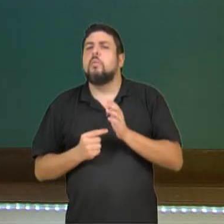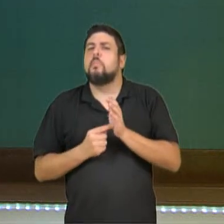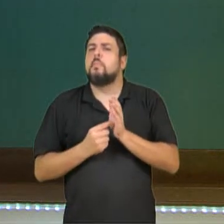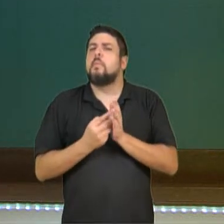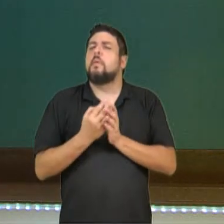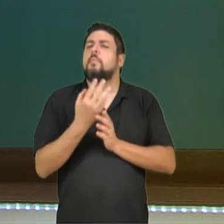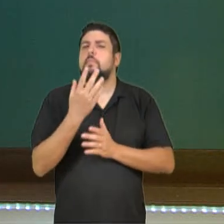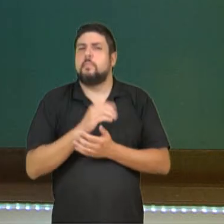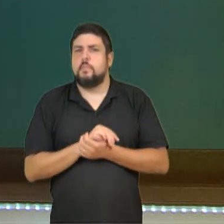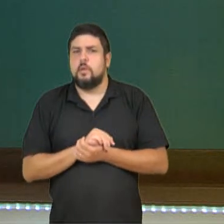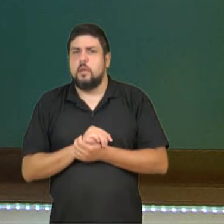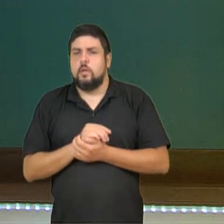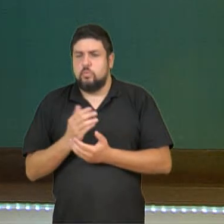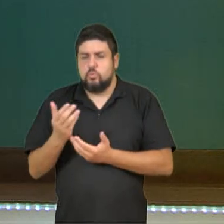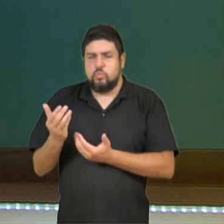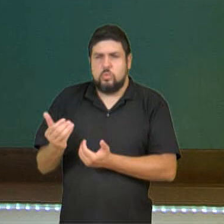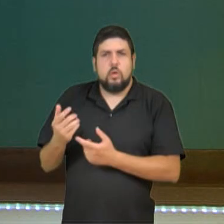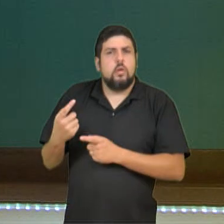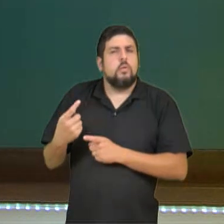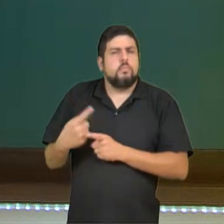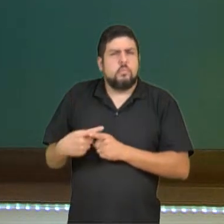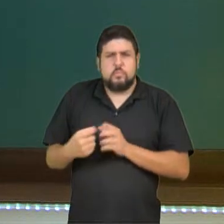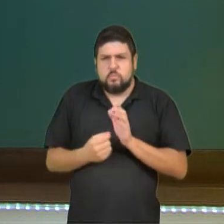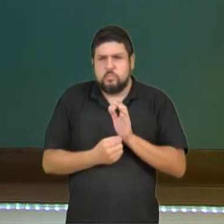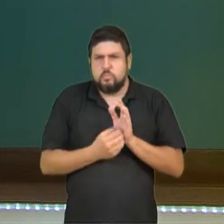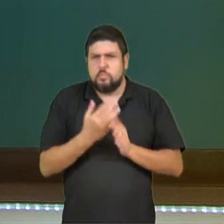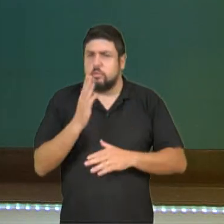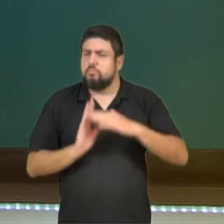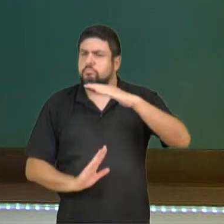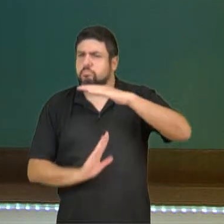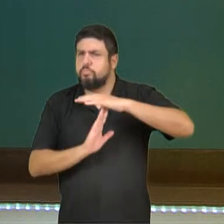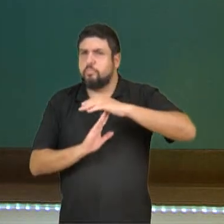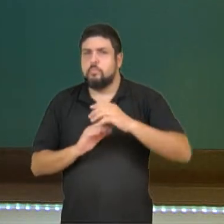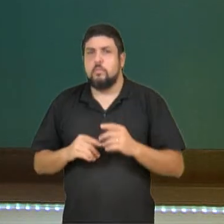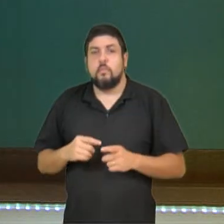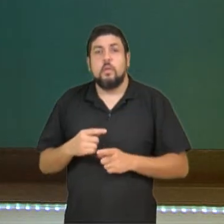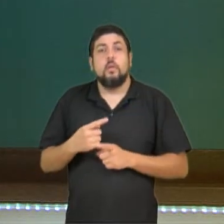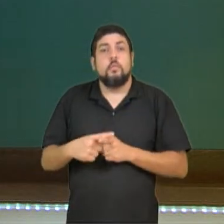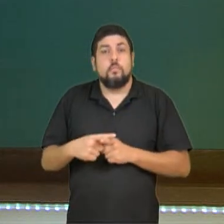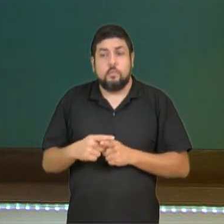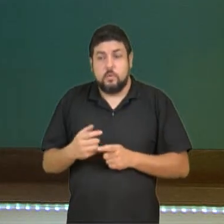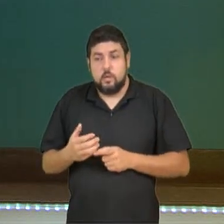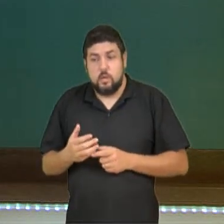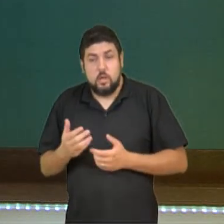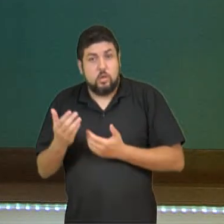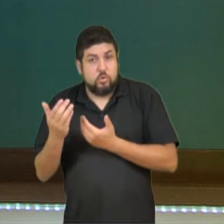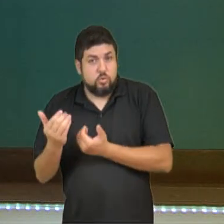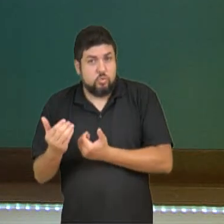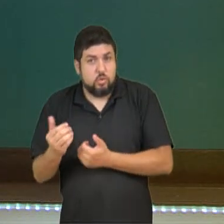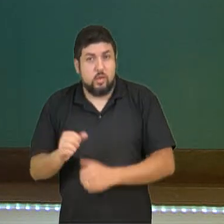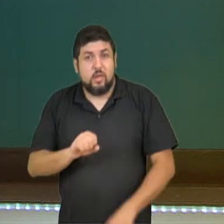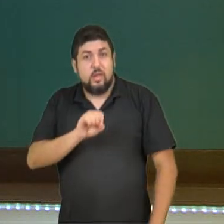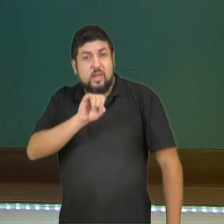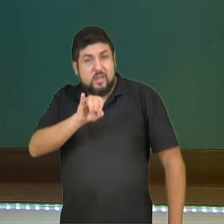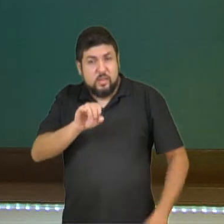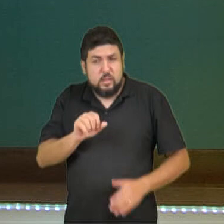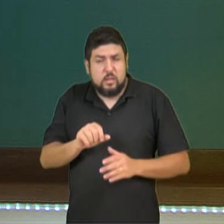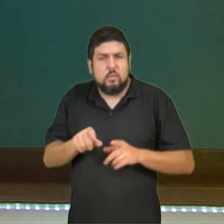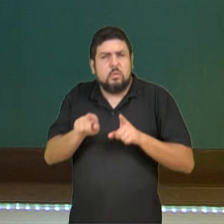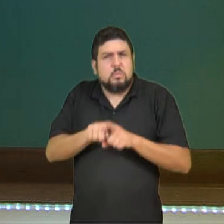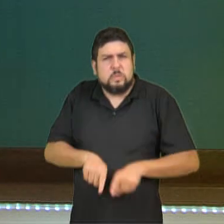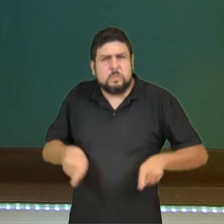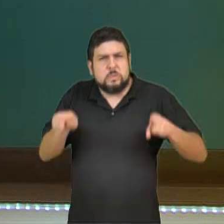Por quê? Vocês têm ideia por quê? Sabe por quê? Porque como eles são mais novos, esse movimento muitas vezes pode